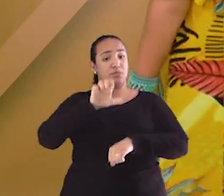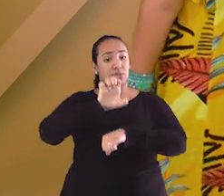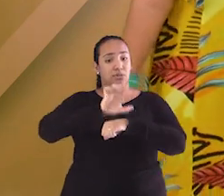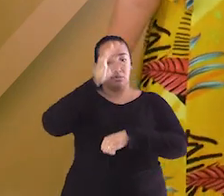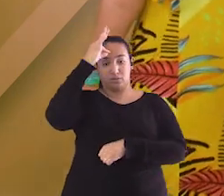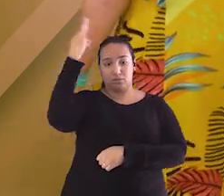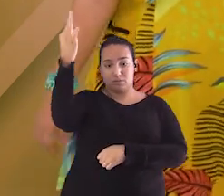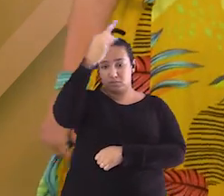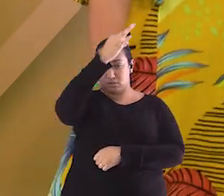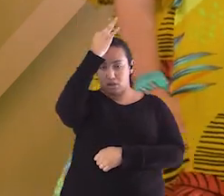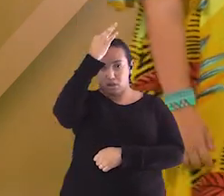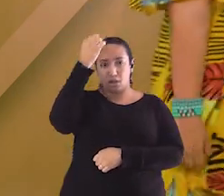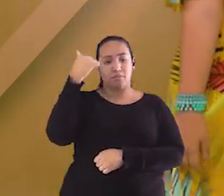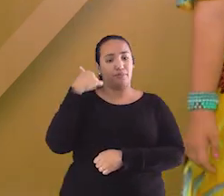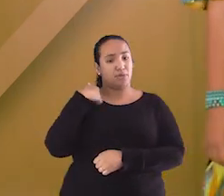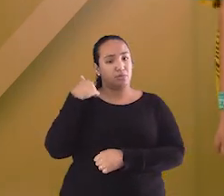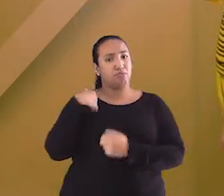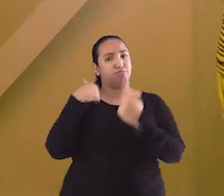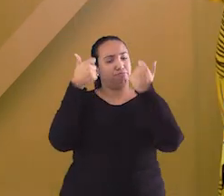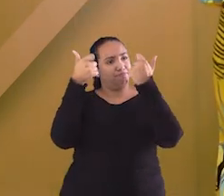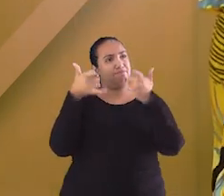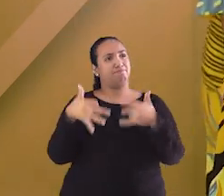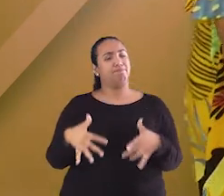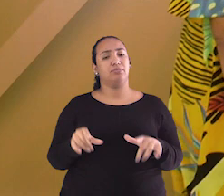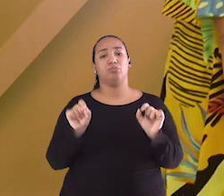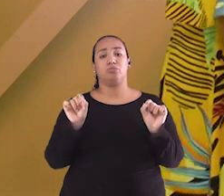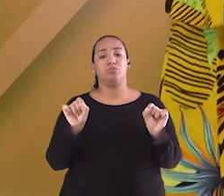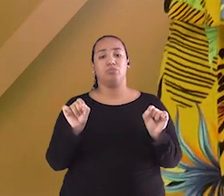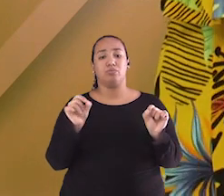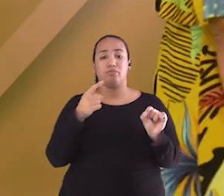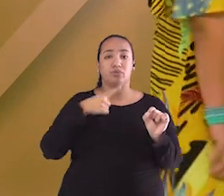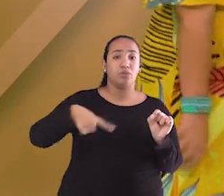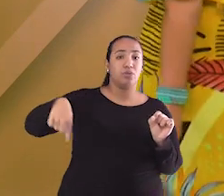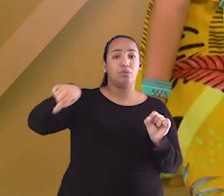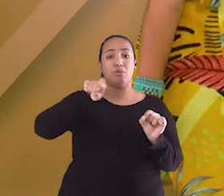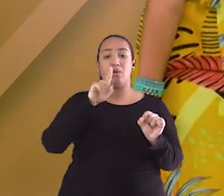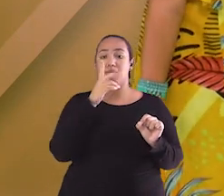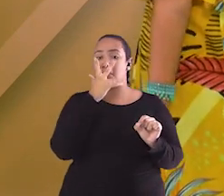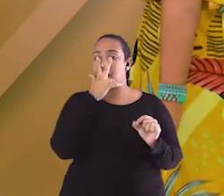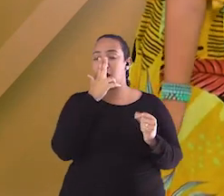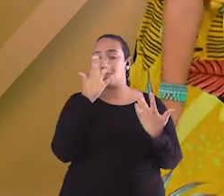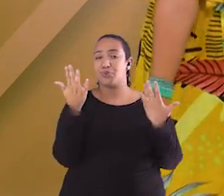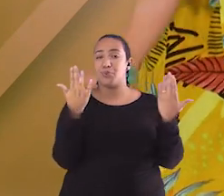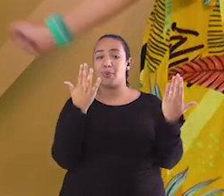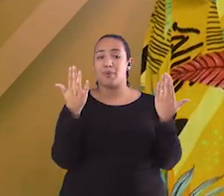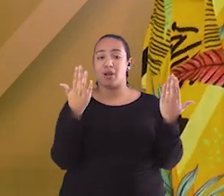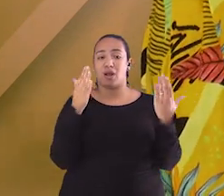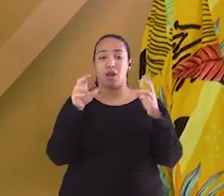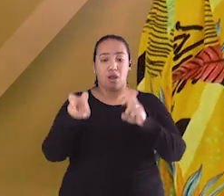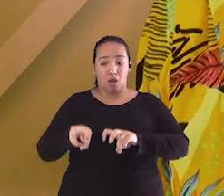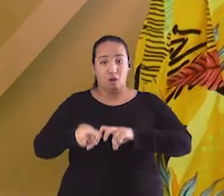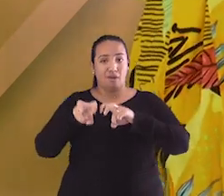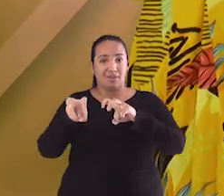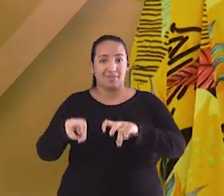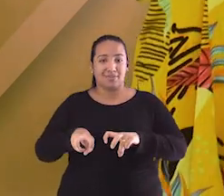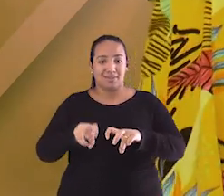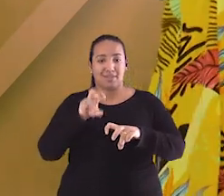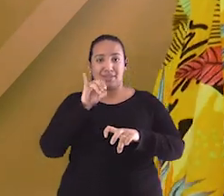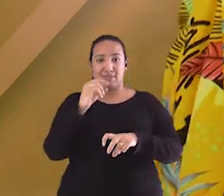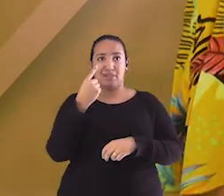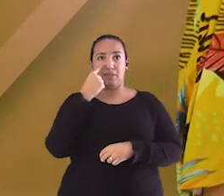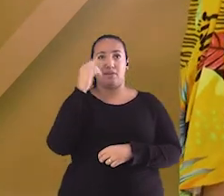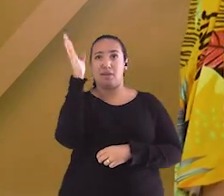costumo dizer, ainda na associação, na ONG, que nós somos uma roça, né? Se você olhar a nível